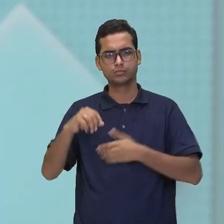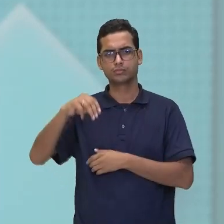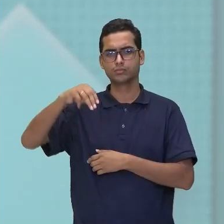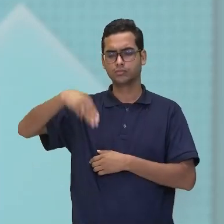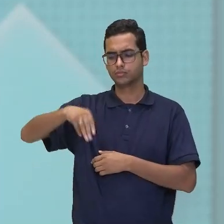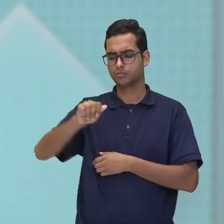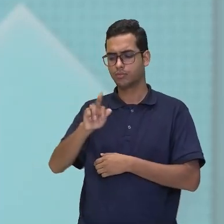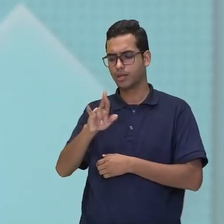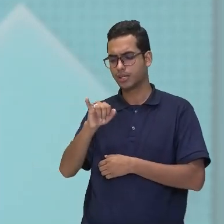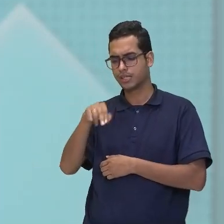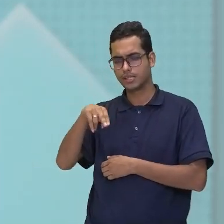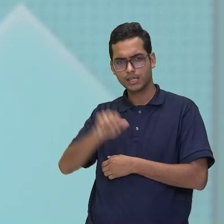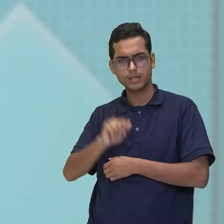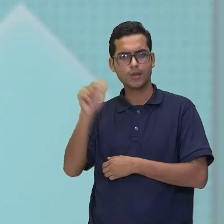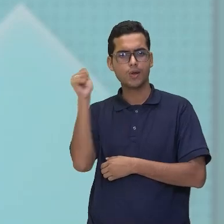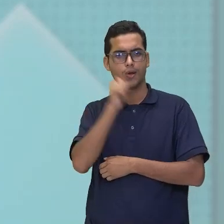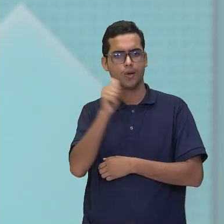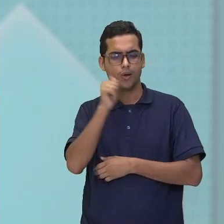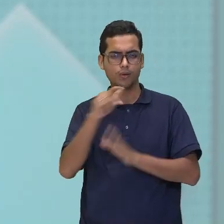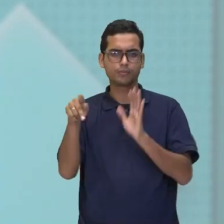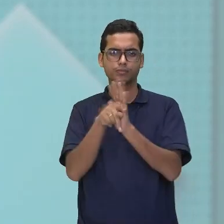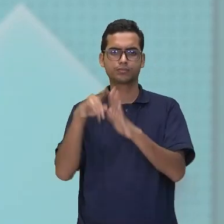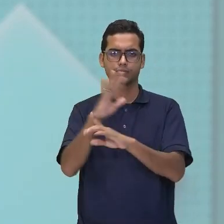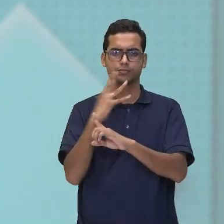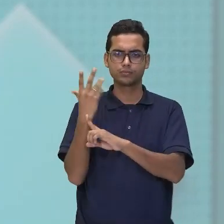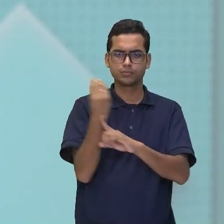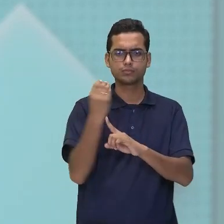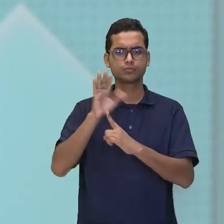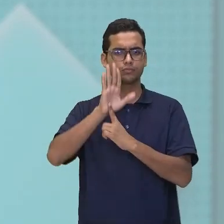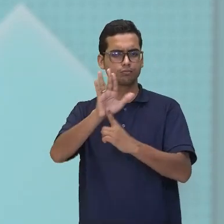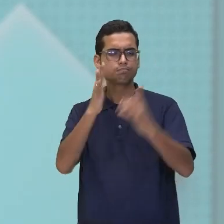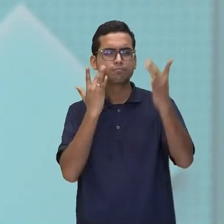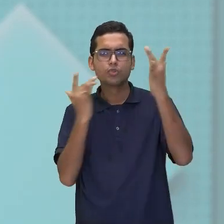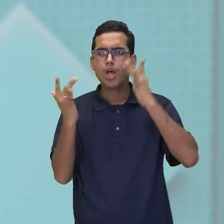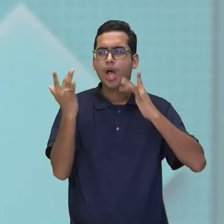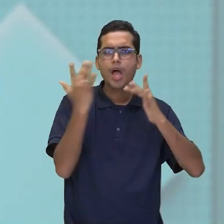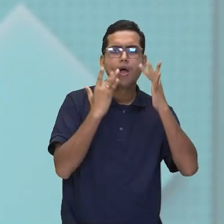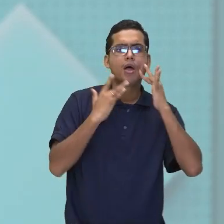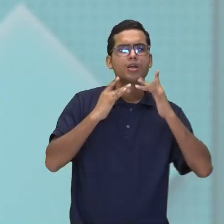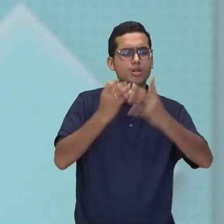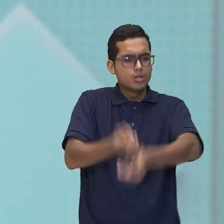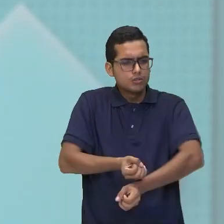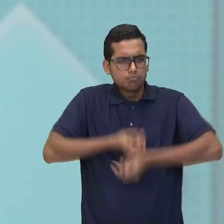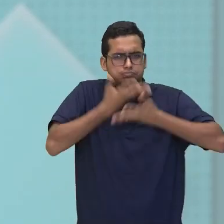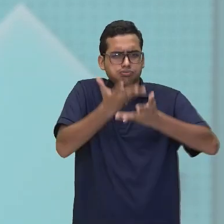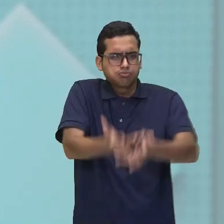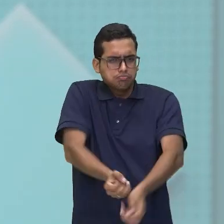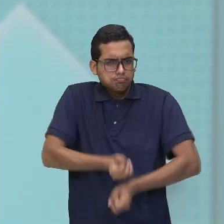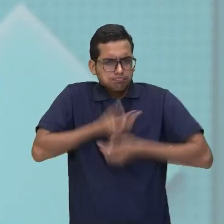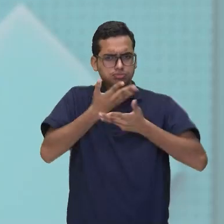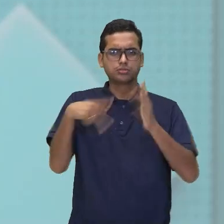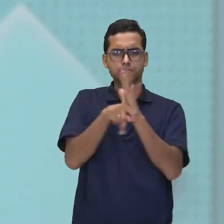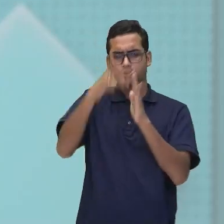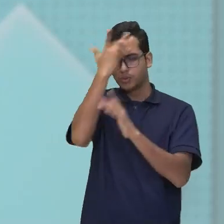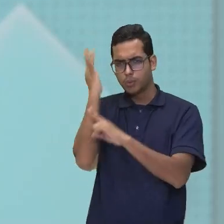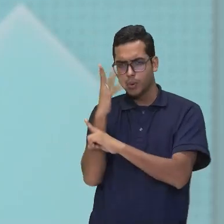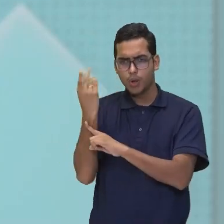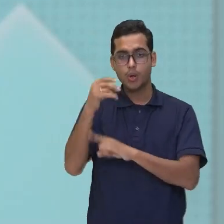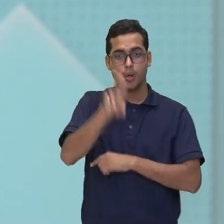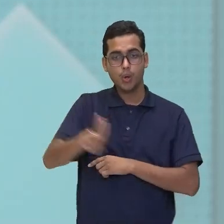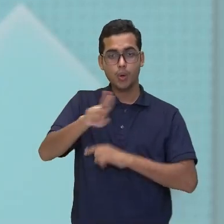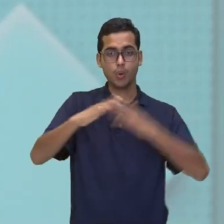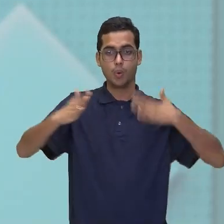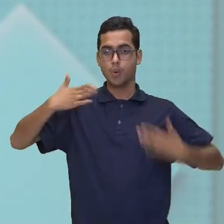Abramovic, ela é uma artista performática. Então, o artista, geralmente, ele utiliza o corpo